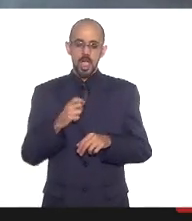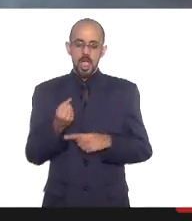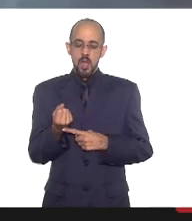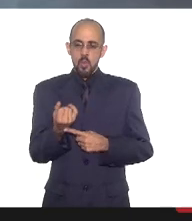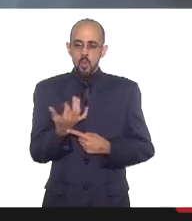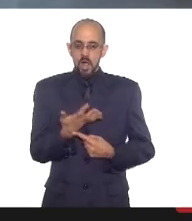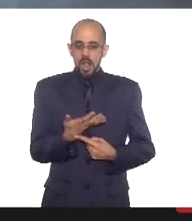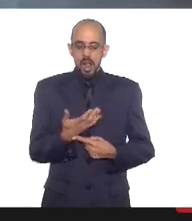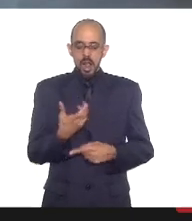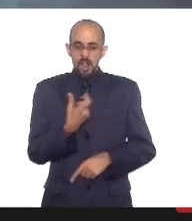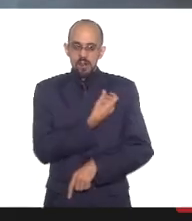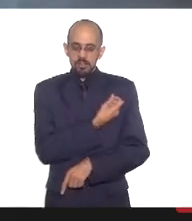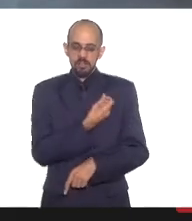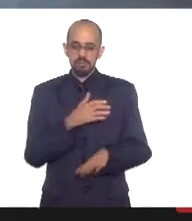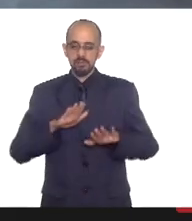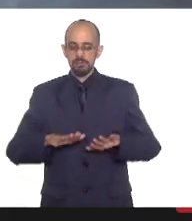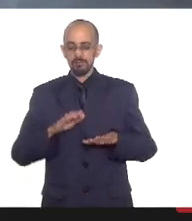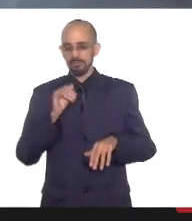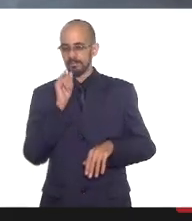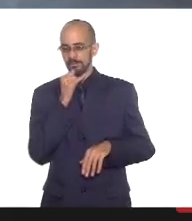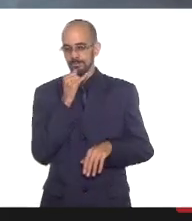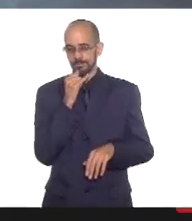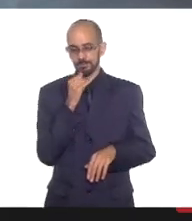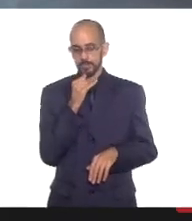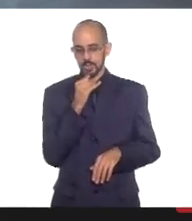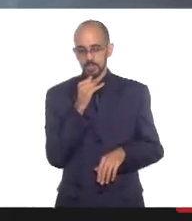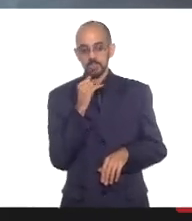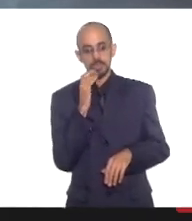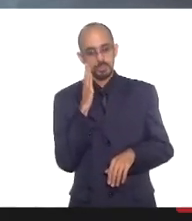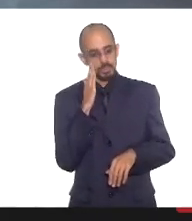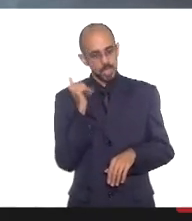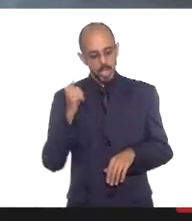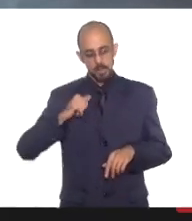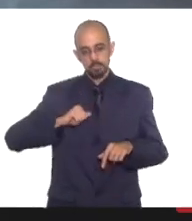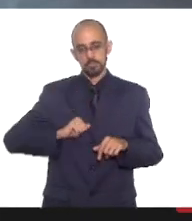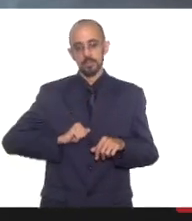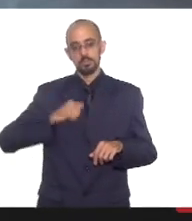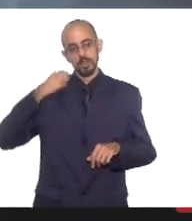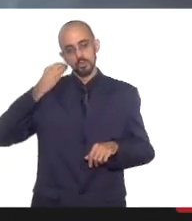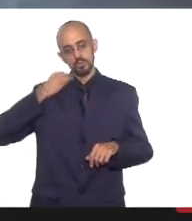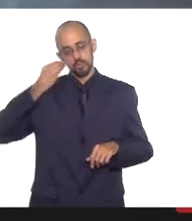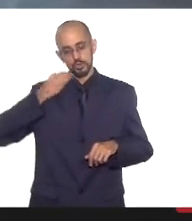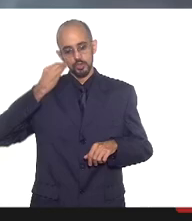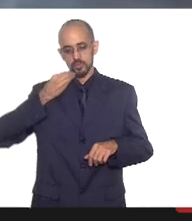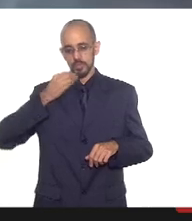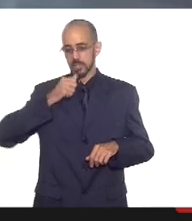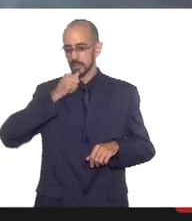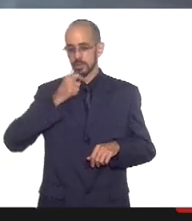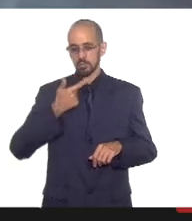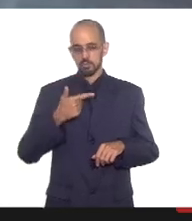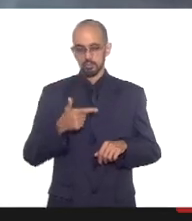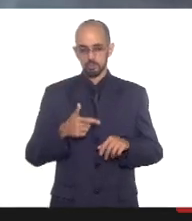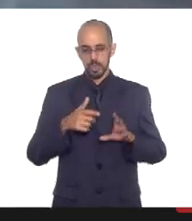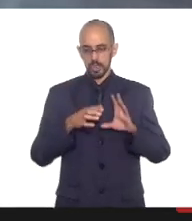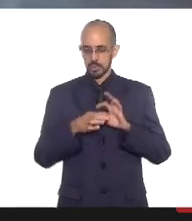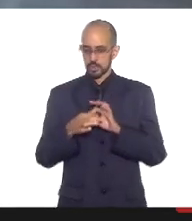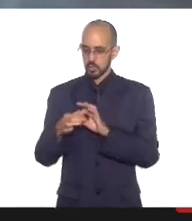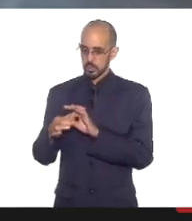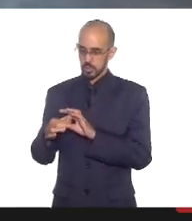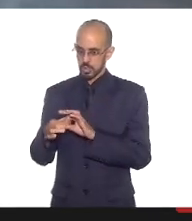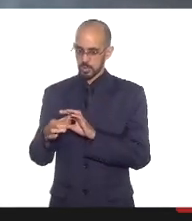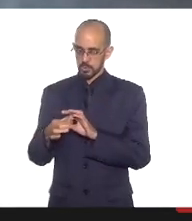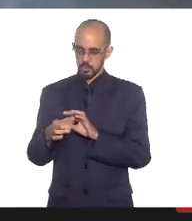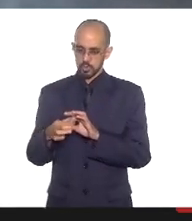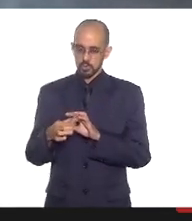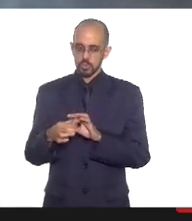de vacinas infelizmente Todos nós sabemos que os motivos pelos pais a gente não tem o resultado está contigo e